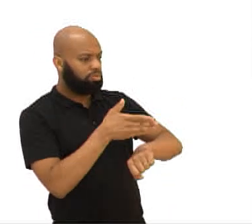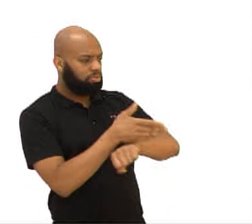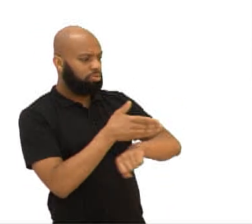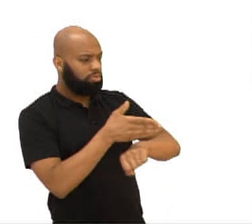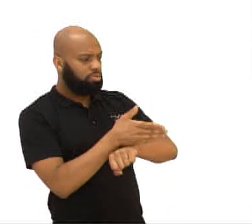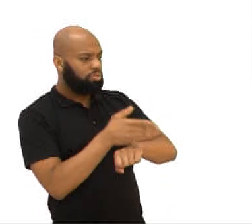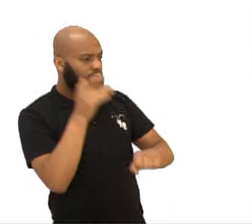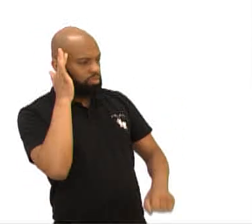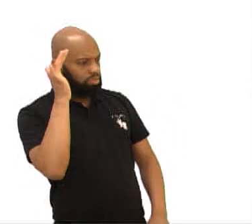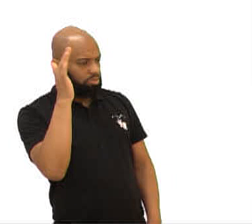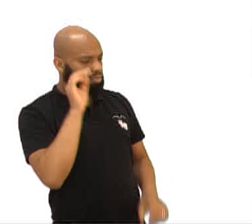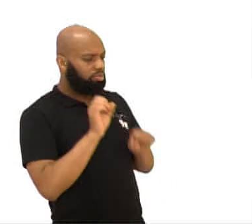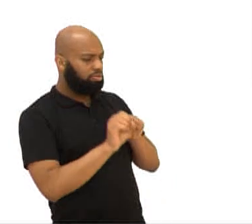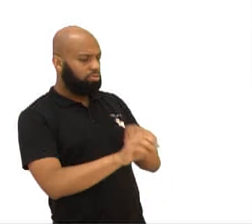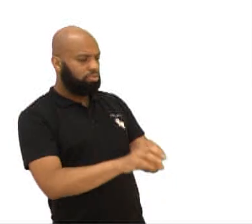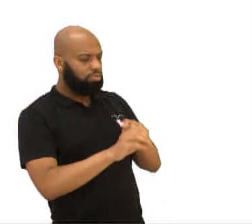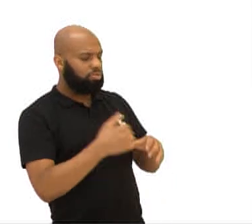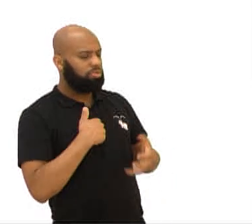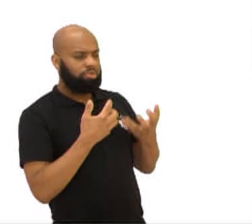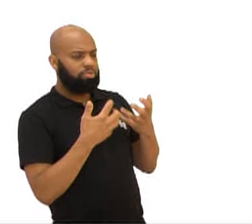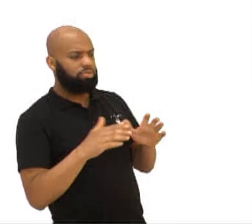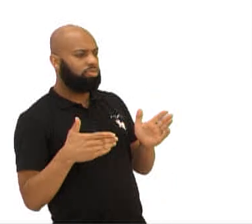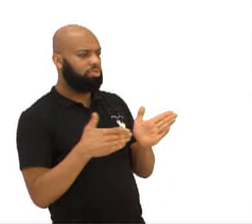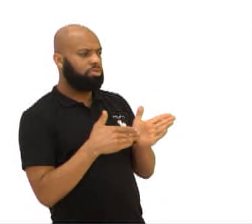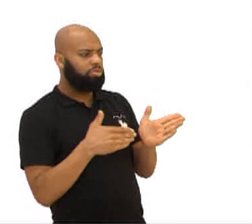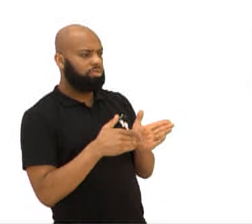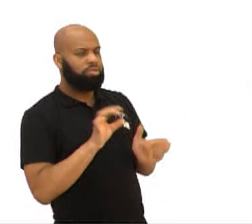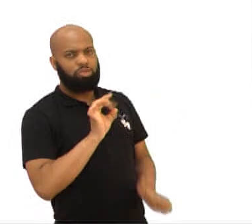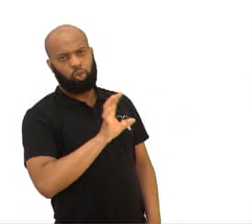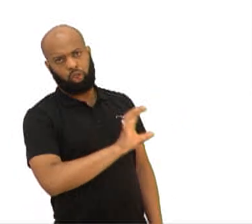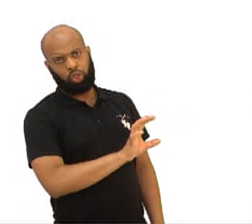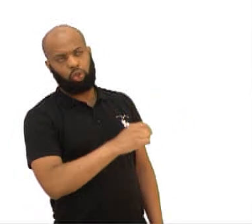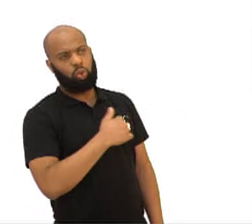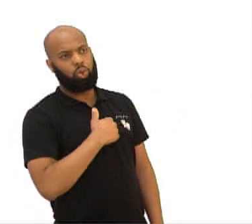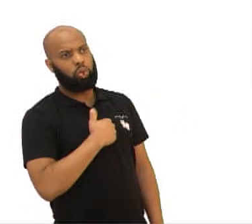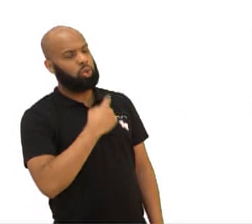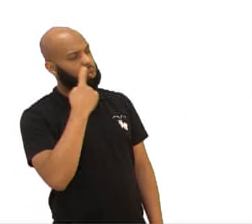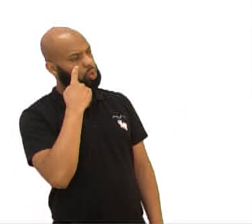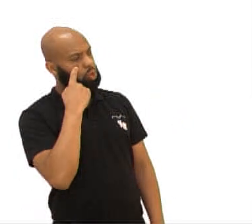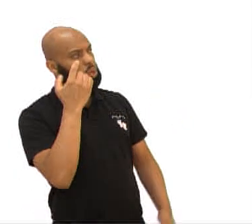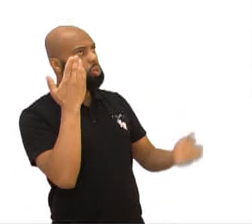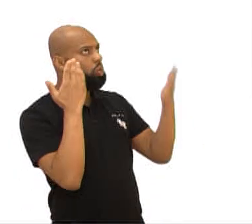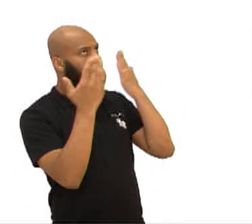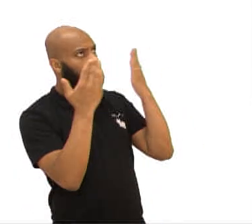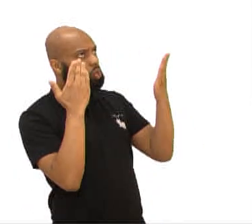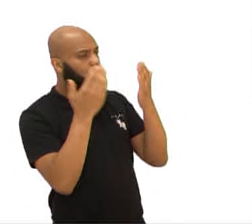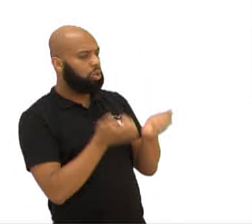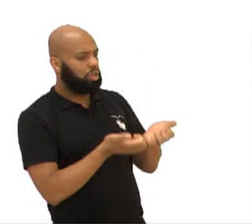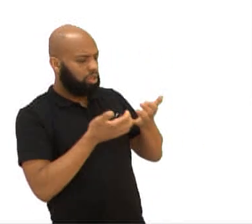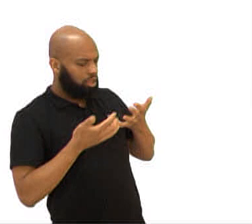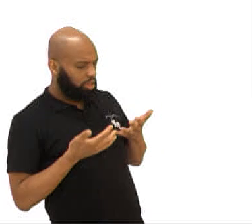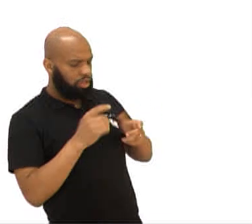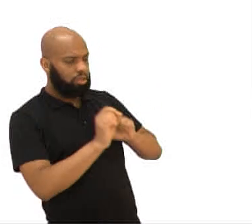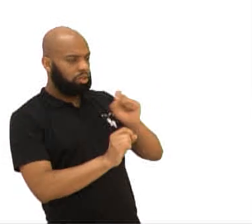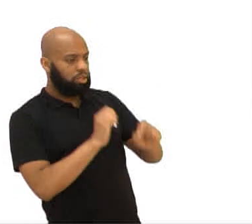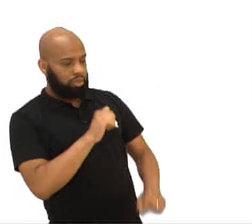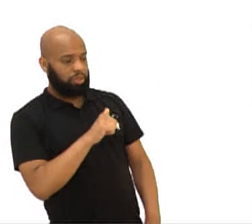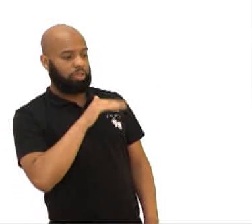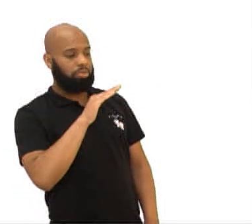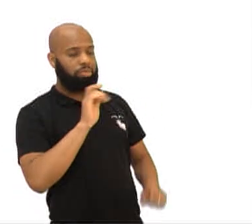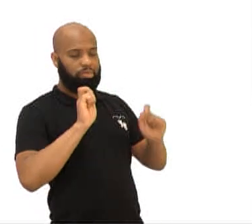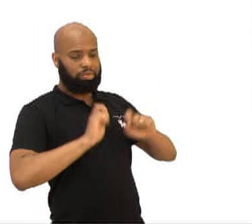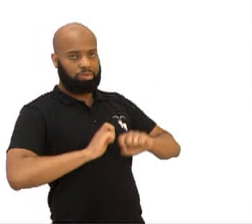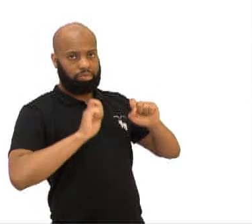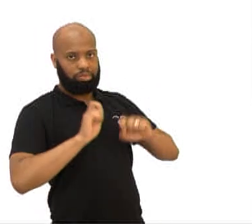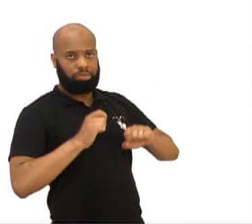dar aula, e eu não queria ficar limitado apenas a isso. Eu vi que a psicologia me daria mais